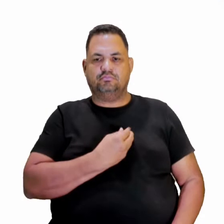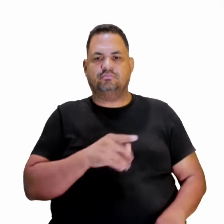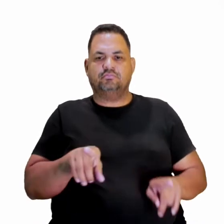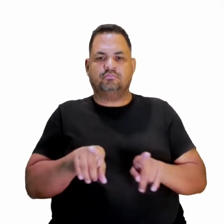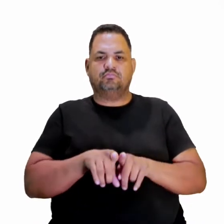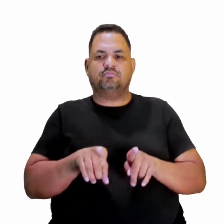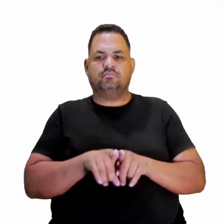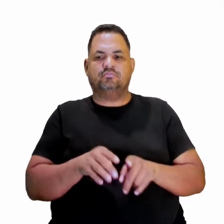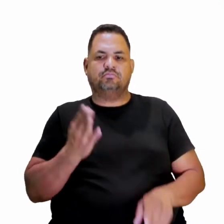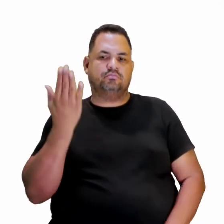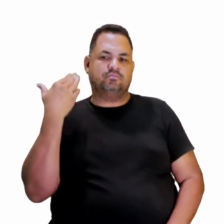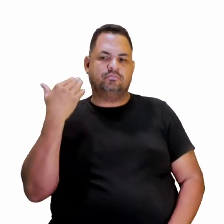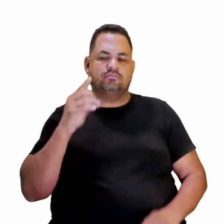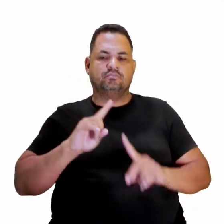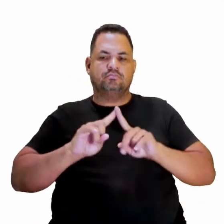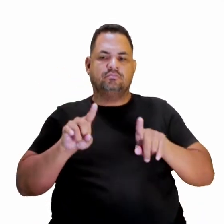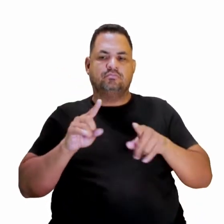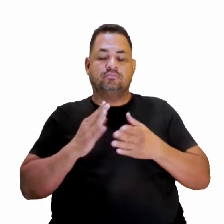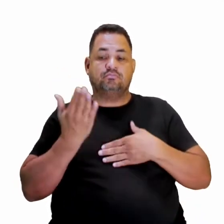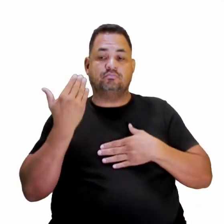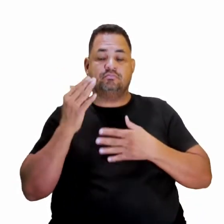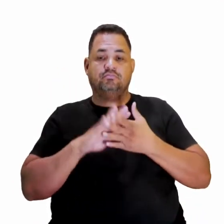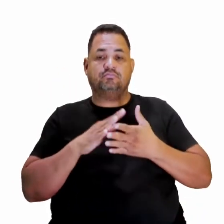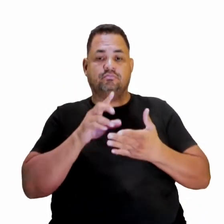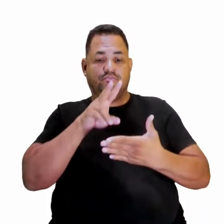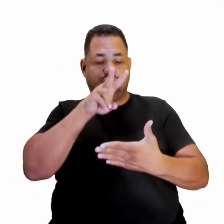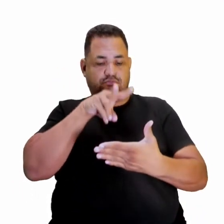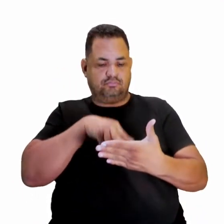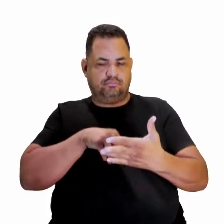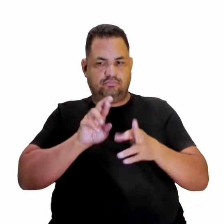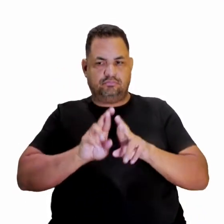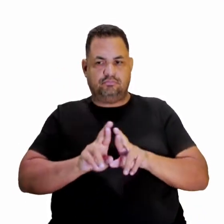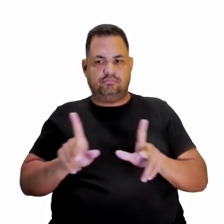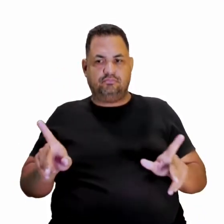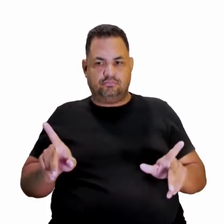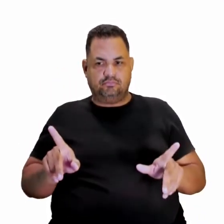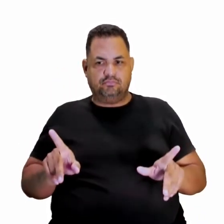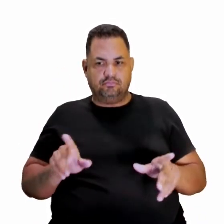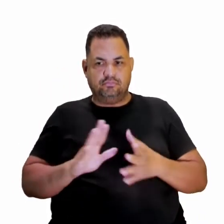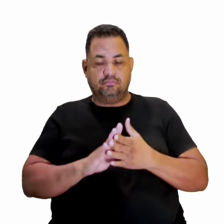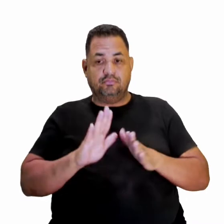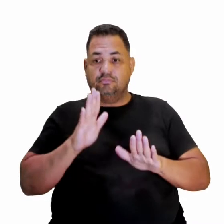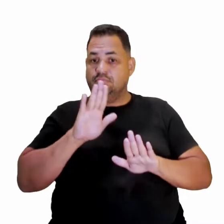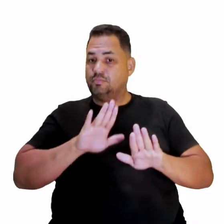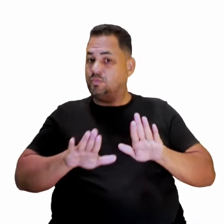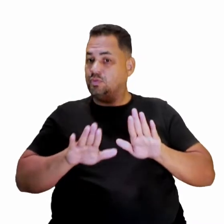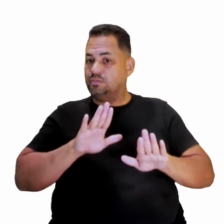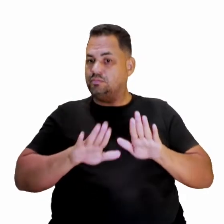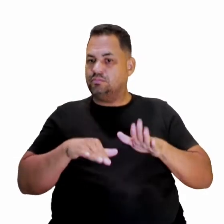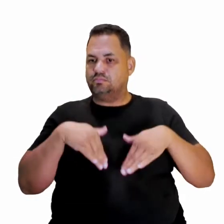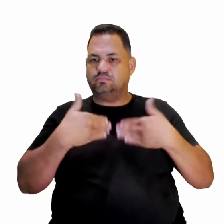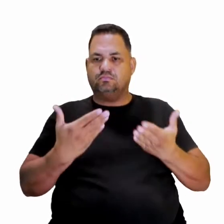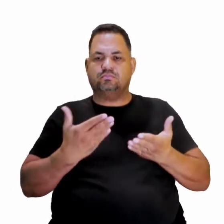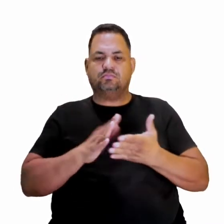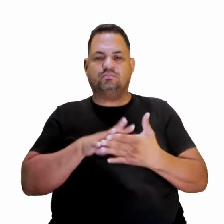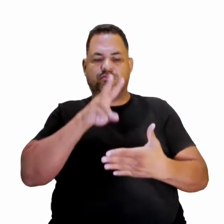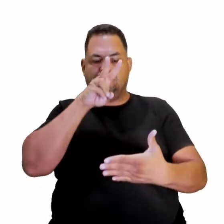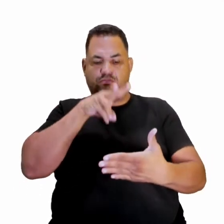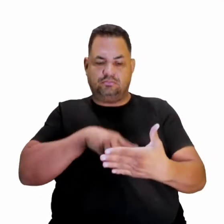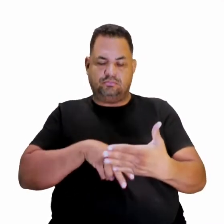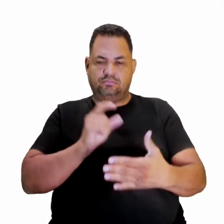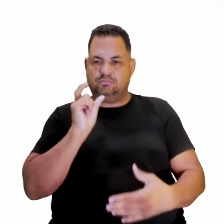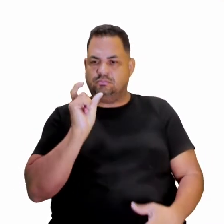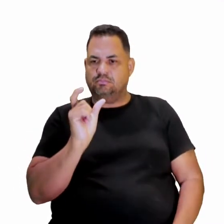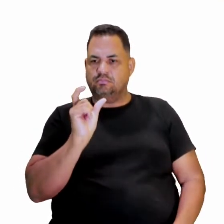quanto assim no passado. Mas no passado você vai ler de forma diferente. Então, cuidado aí, na hora de ler essa